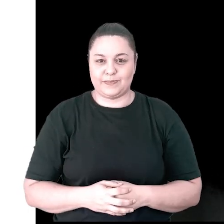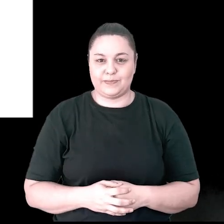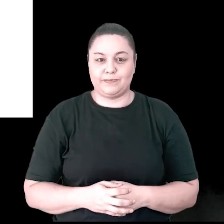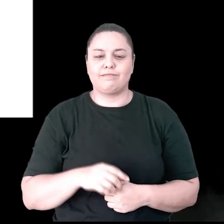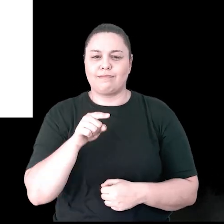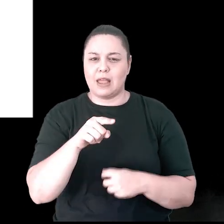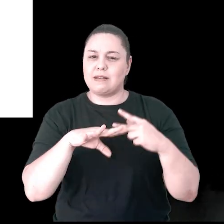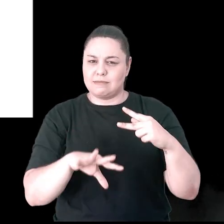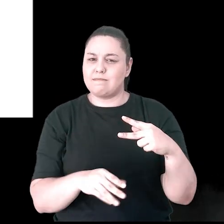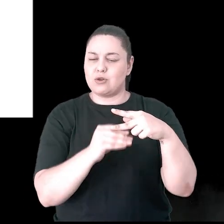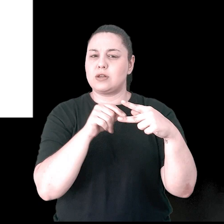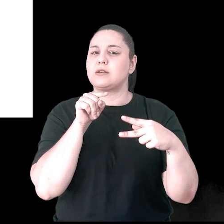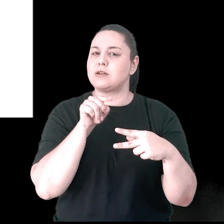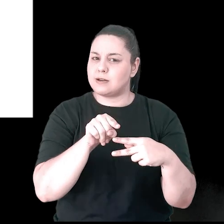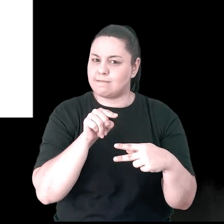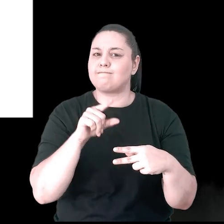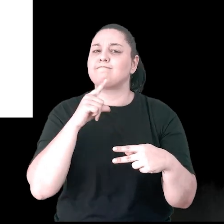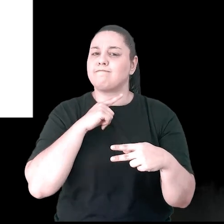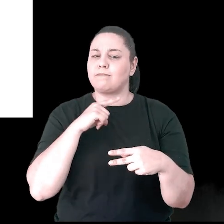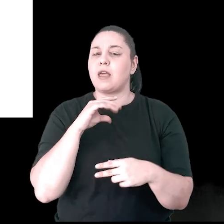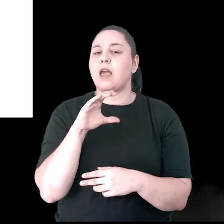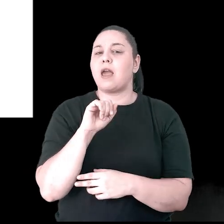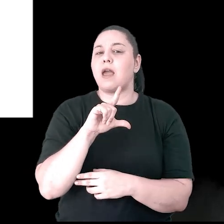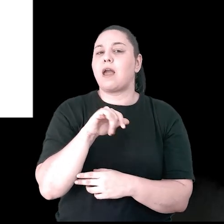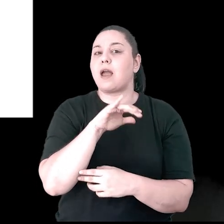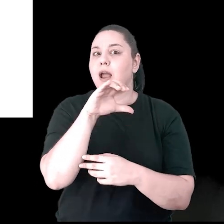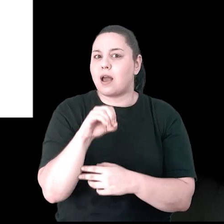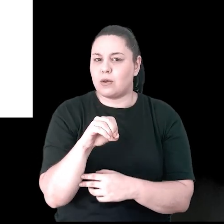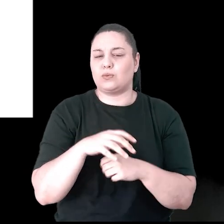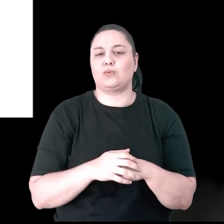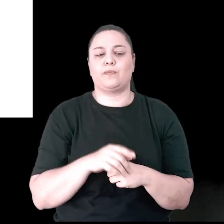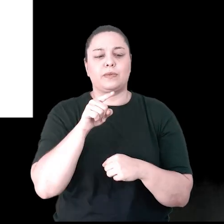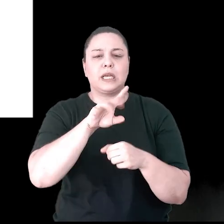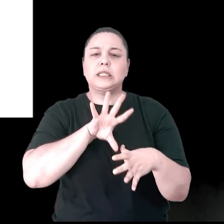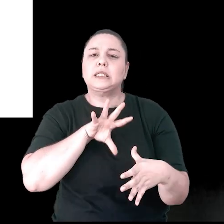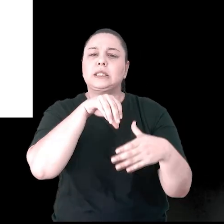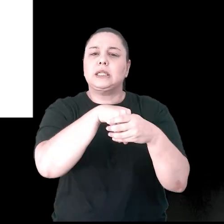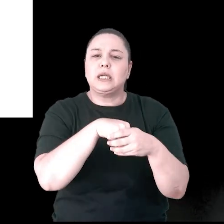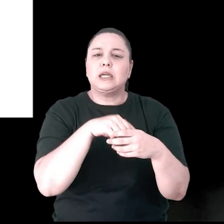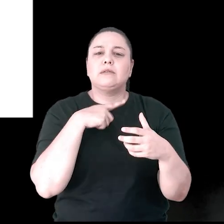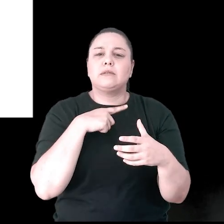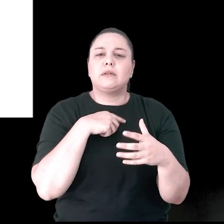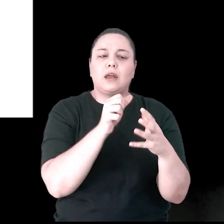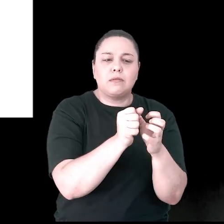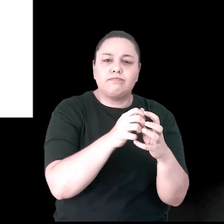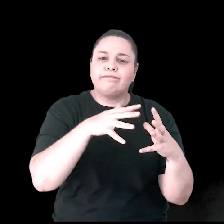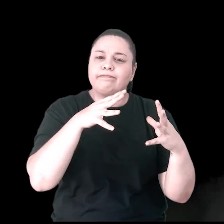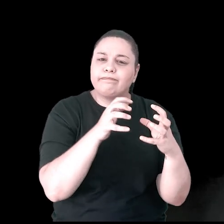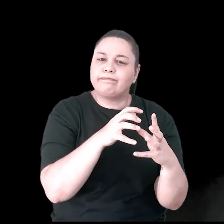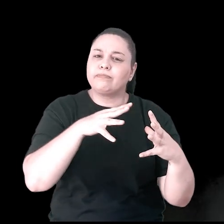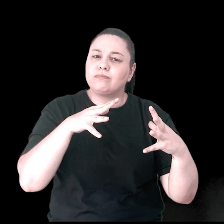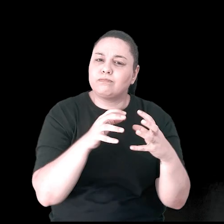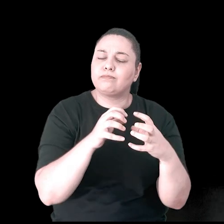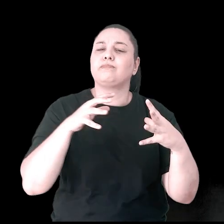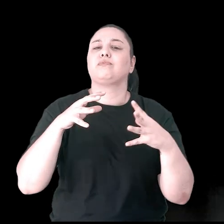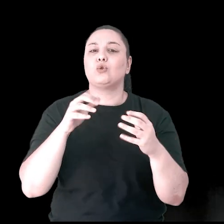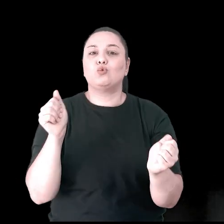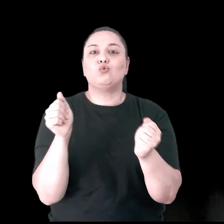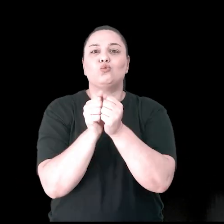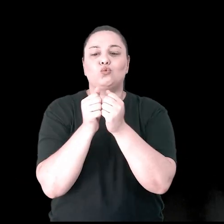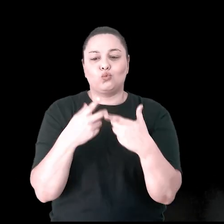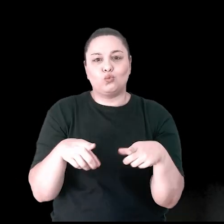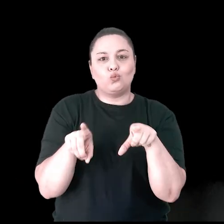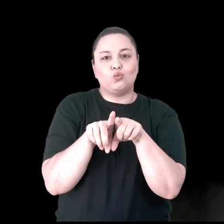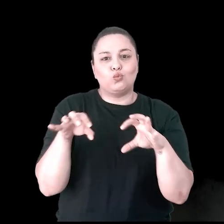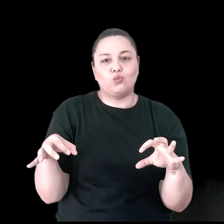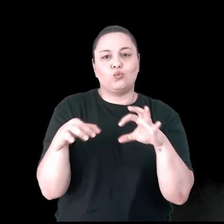2000. A aequorina é uma fotoproteína ativada por cálcio. No animal, a proteína ocorre junto com a proteína fluorescente